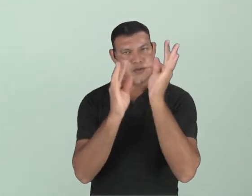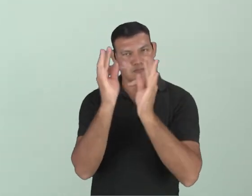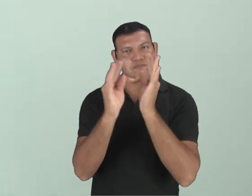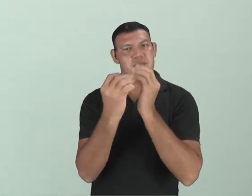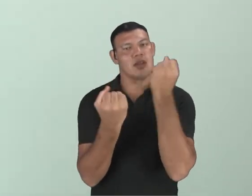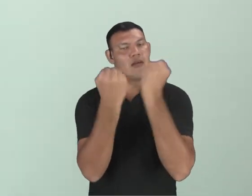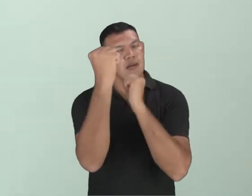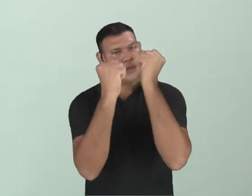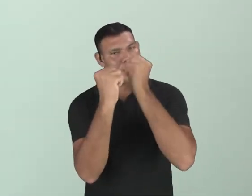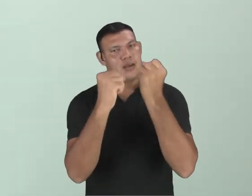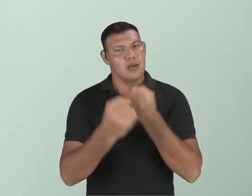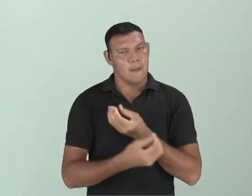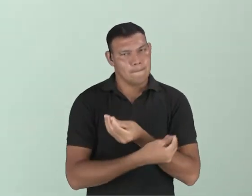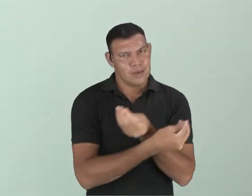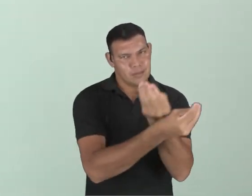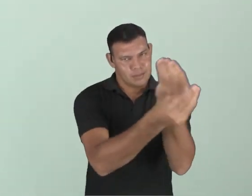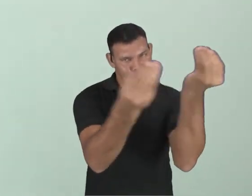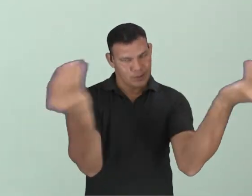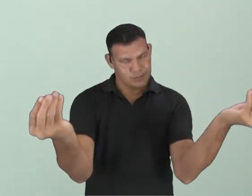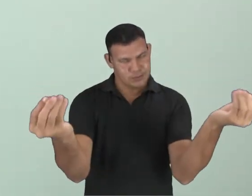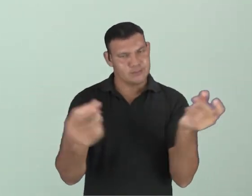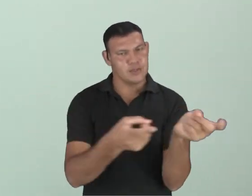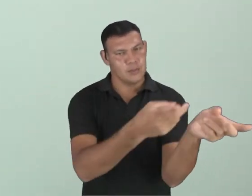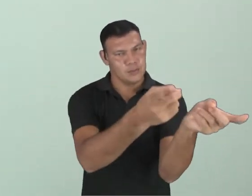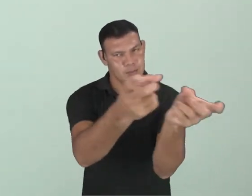indústria trouxe para o mercado consumidor.